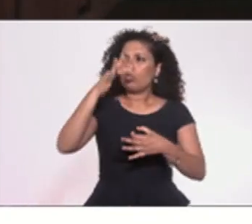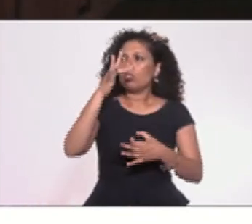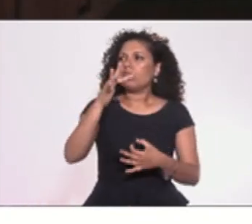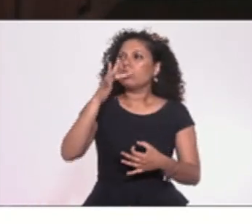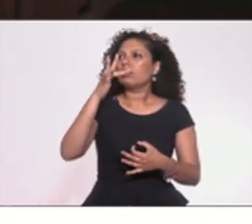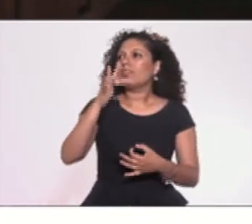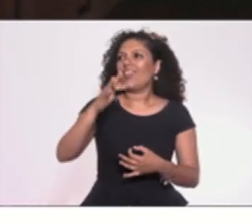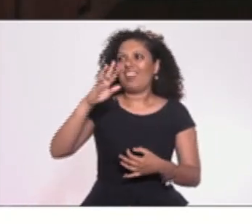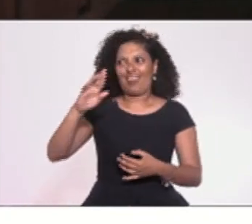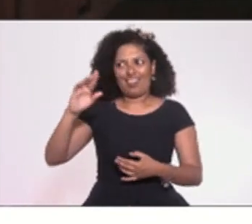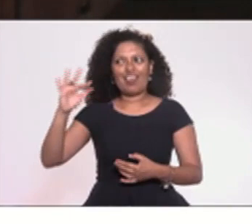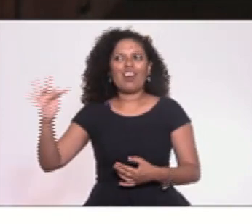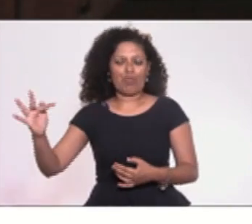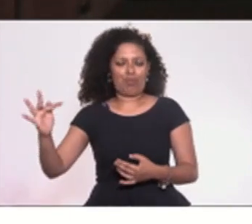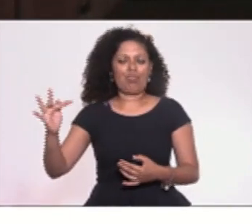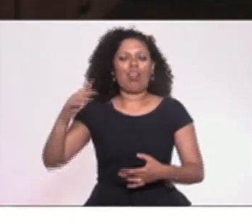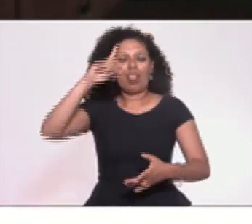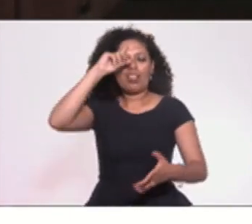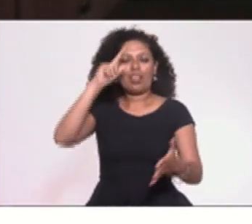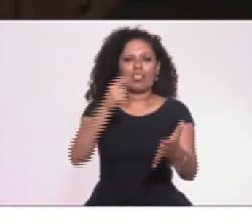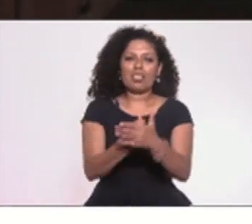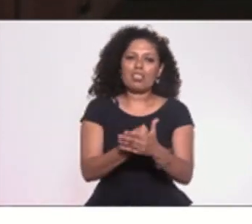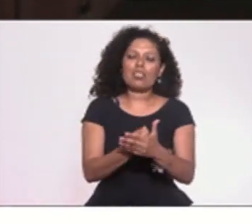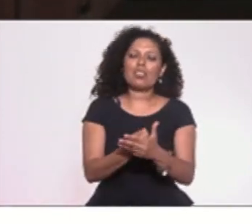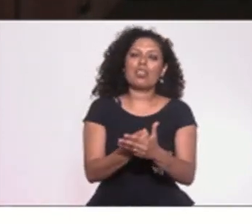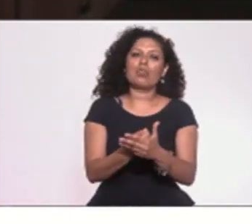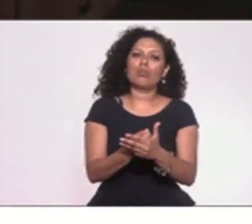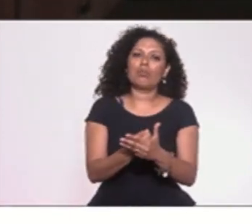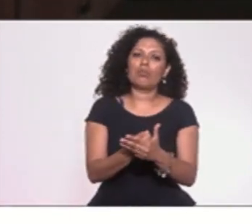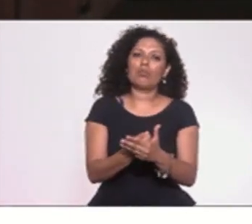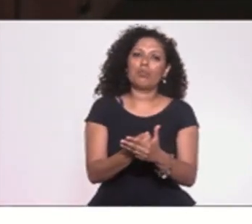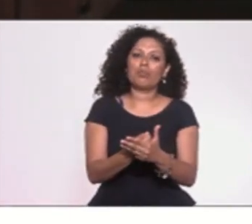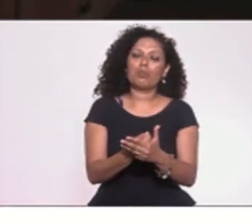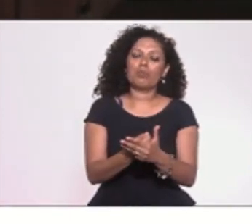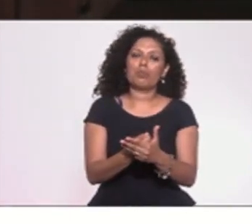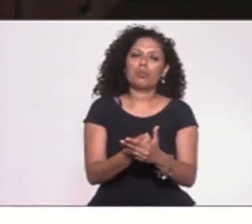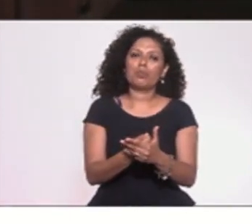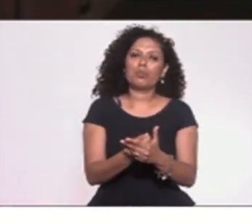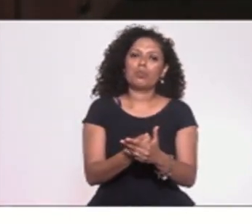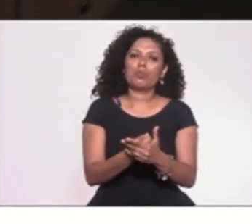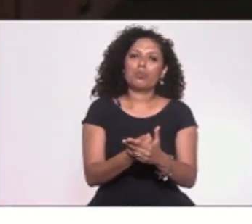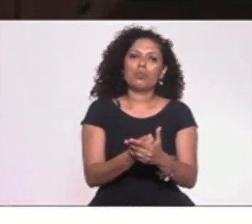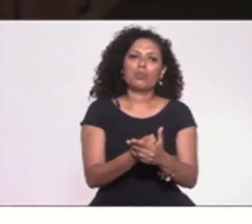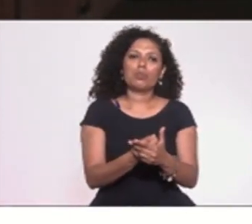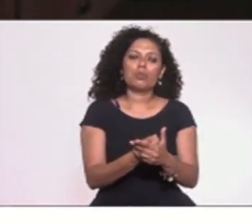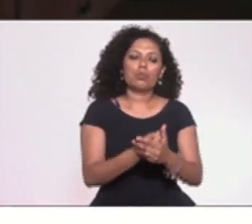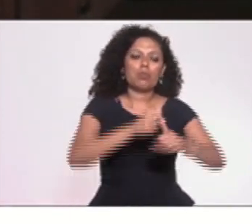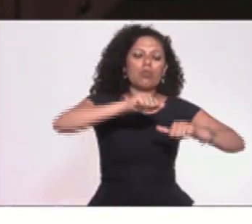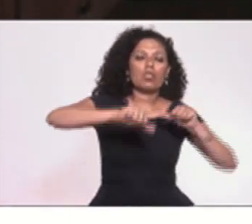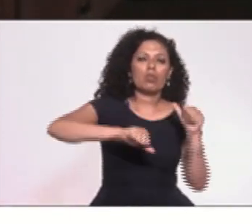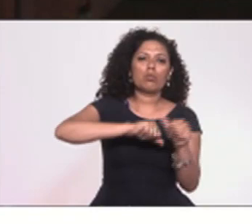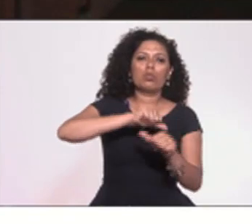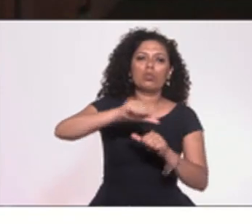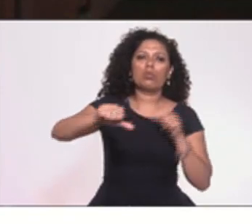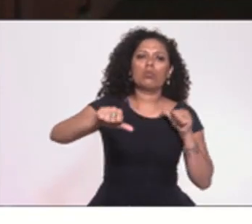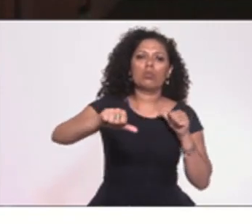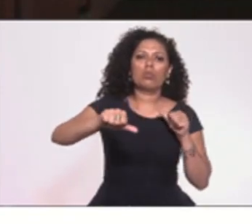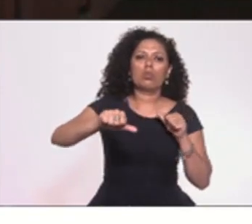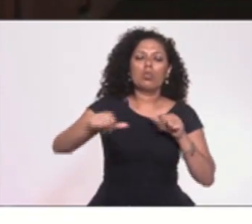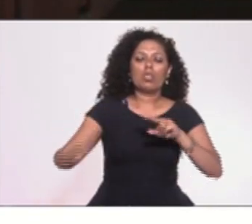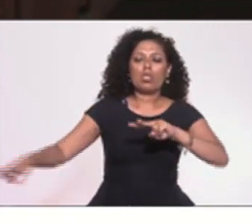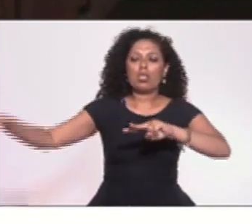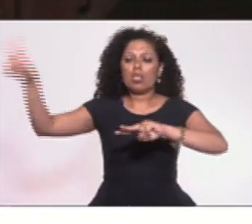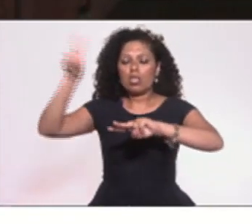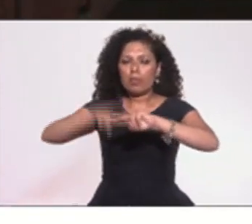prisão provisória, temporária, foi convolada, isto é, transformada em